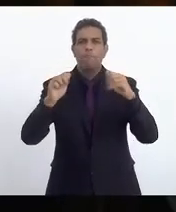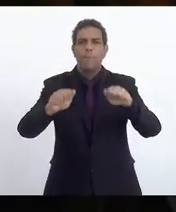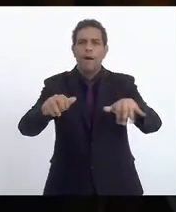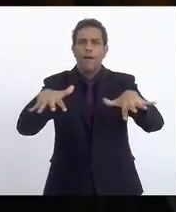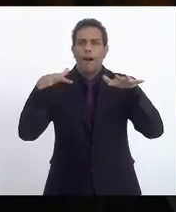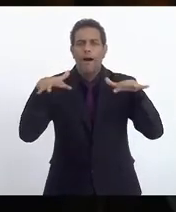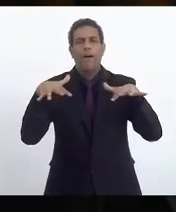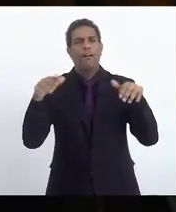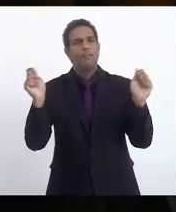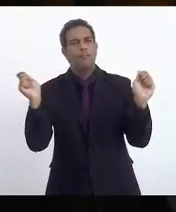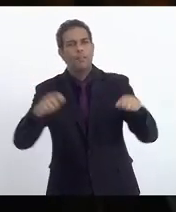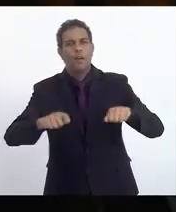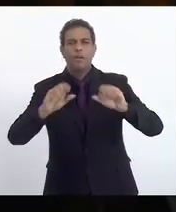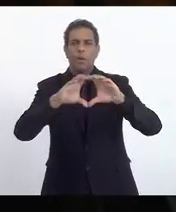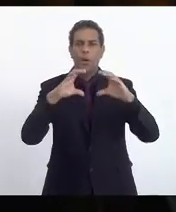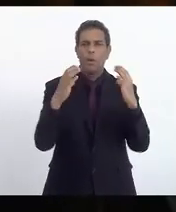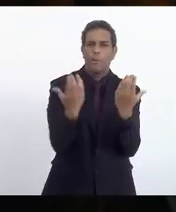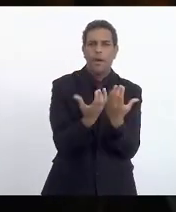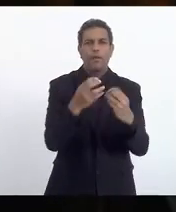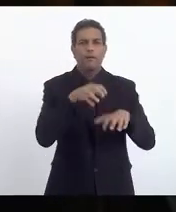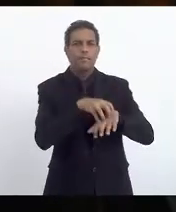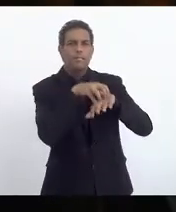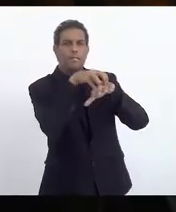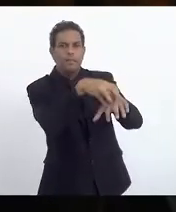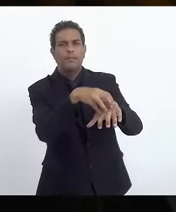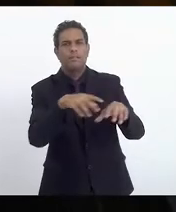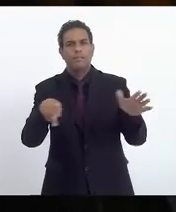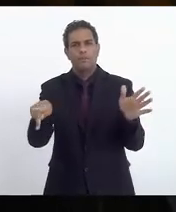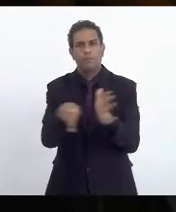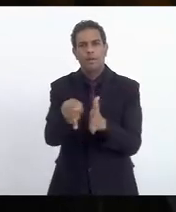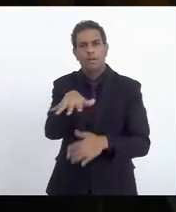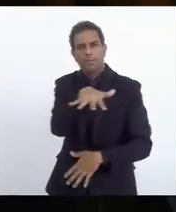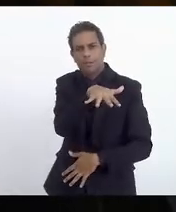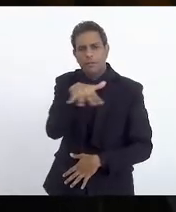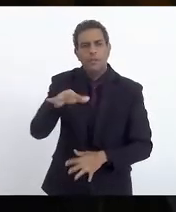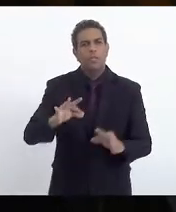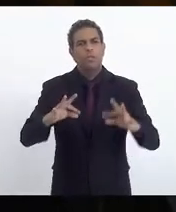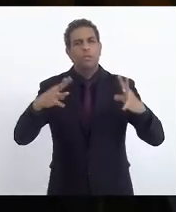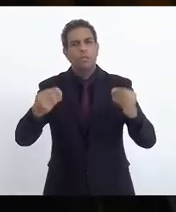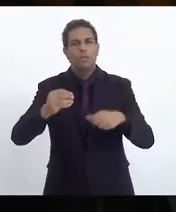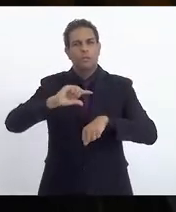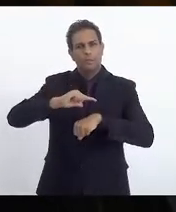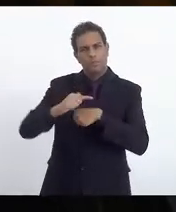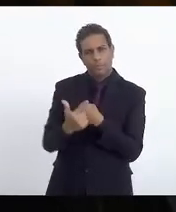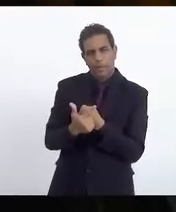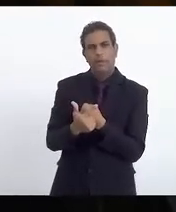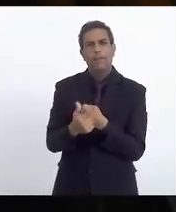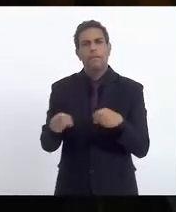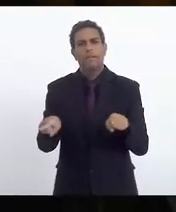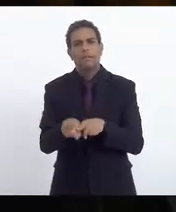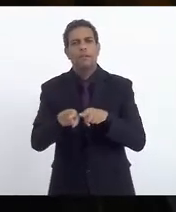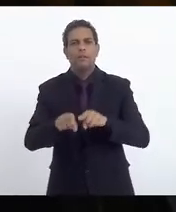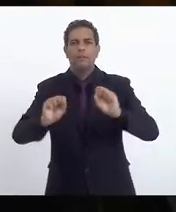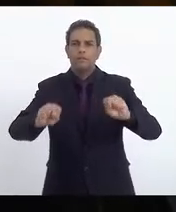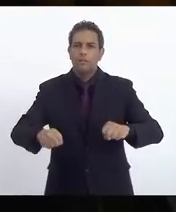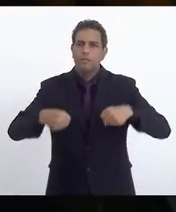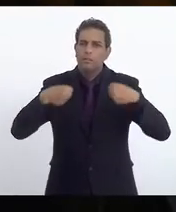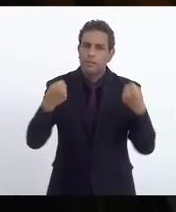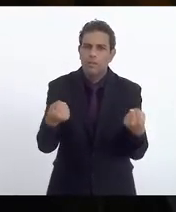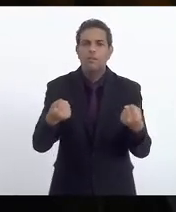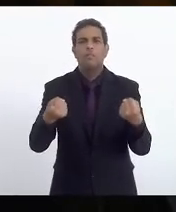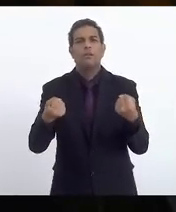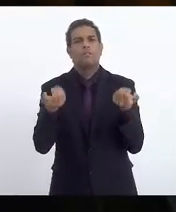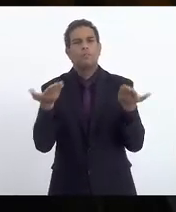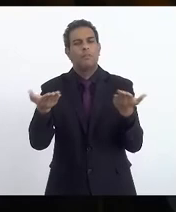parlamentar da comissão de transporte da Comissão da região metropolitana de um assalto aqui o papel da frente parlamentar em defesa do transporte aquaviário